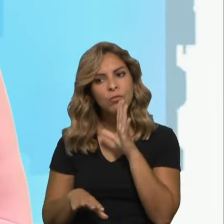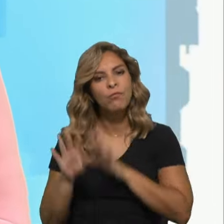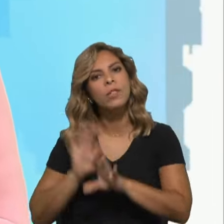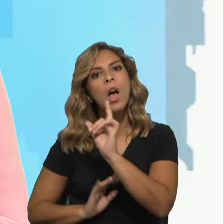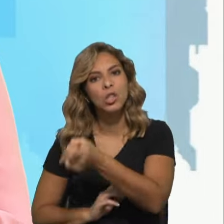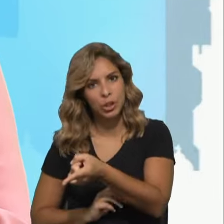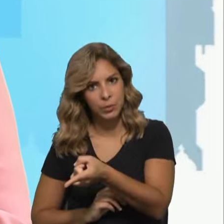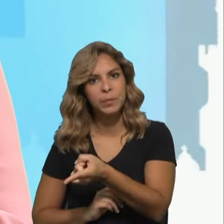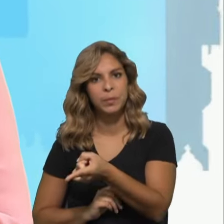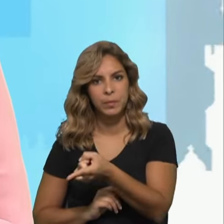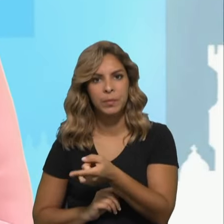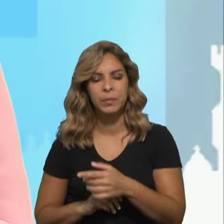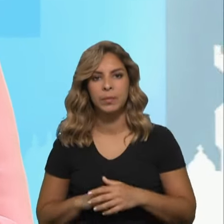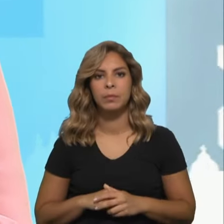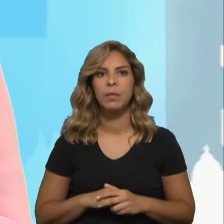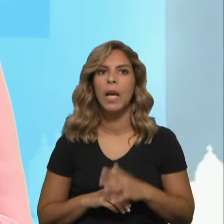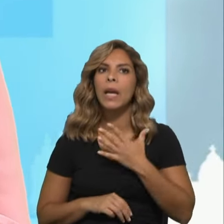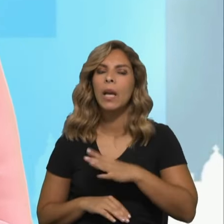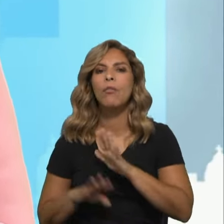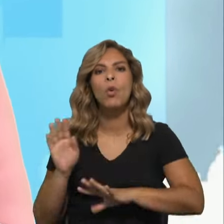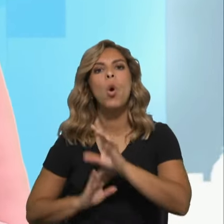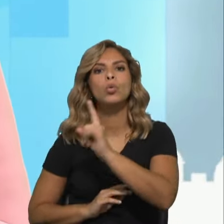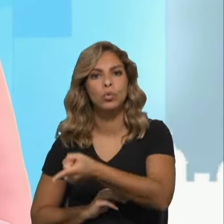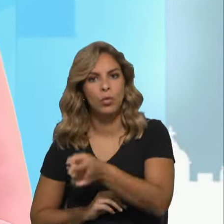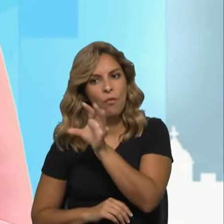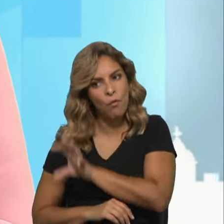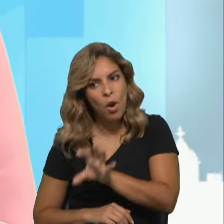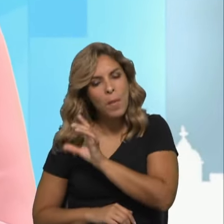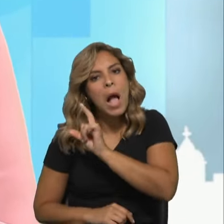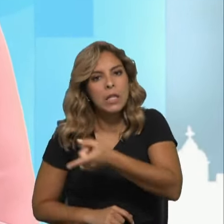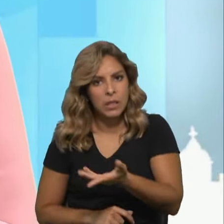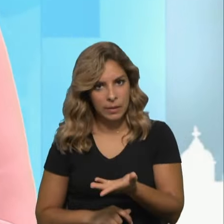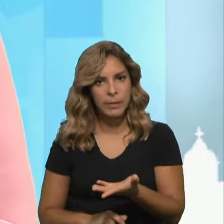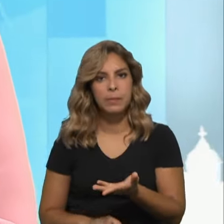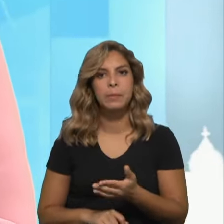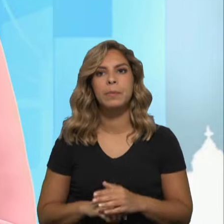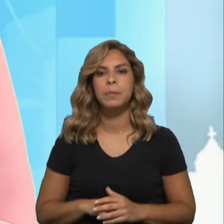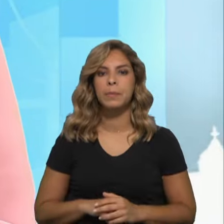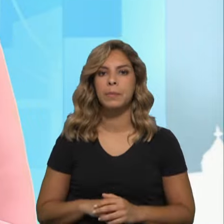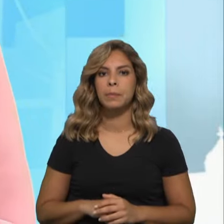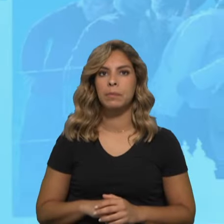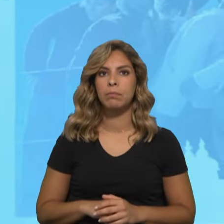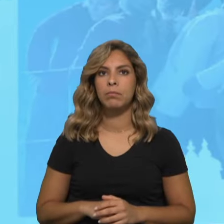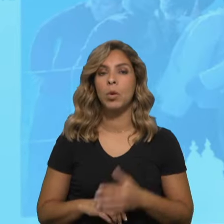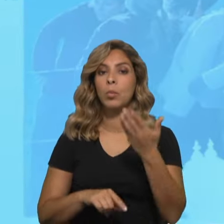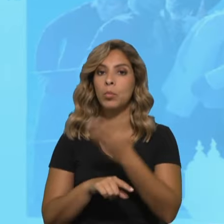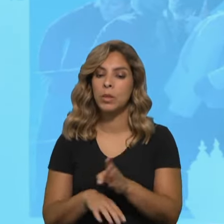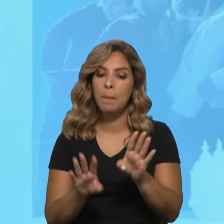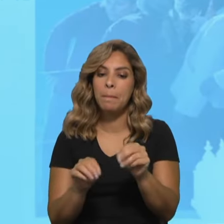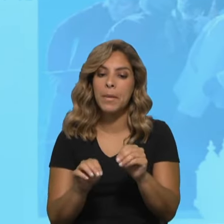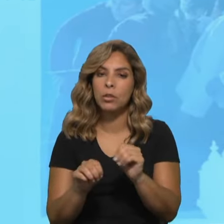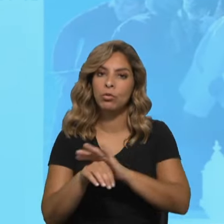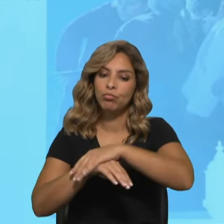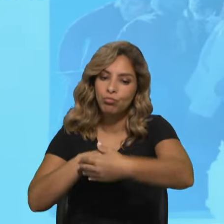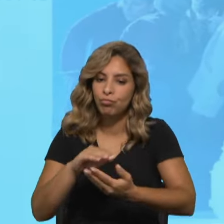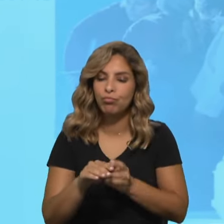o que ele quis fazer em Fátima, o que ele quer estar em Fátima e como é que quer estar. E, portanto, no lava-pés, escutamos muito.